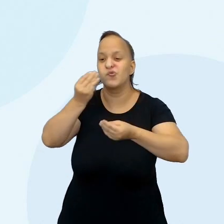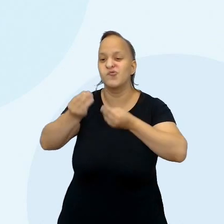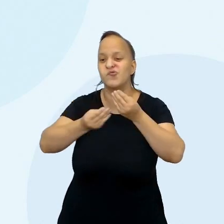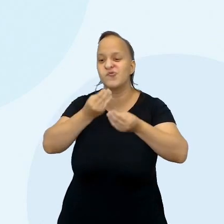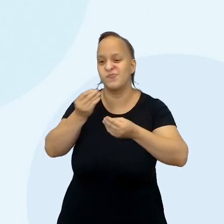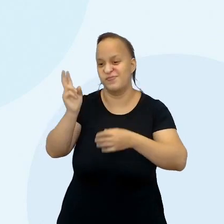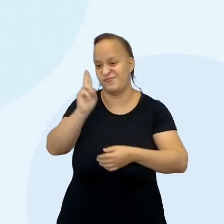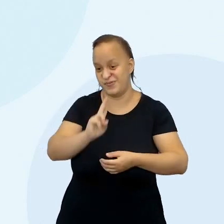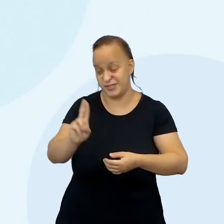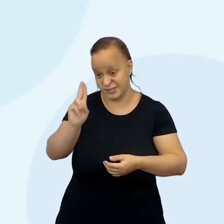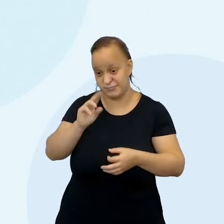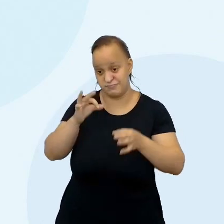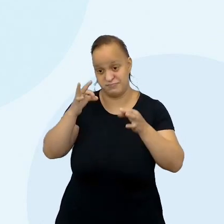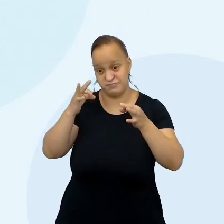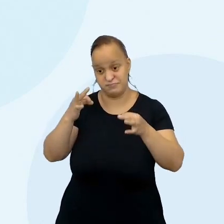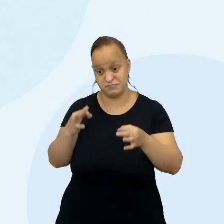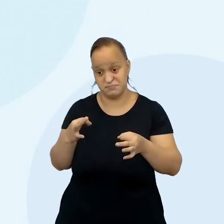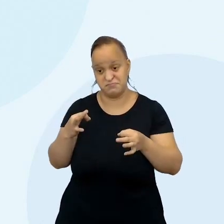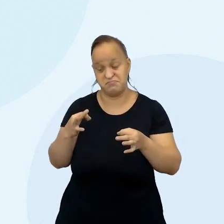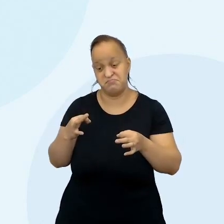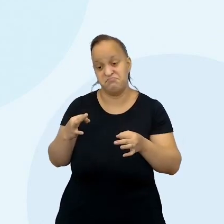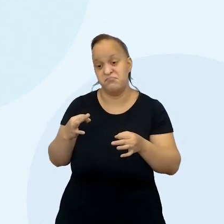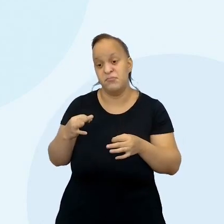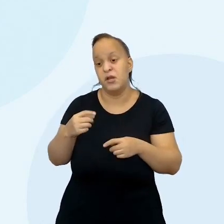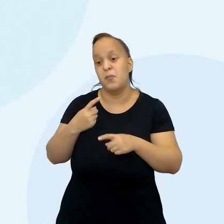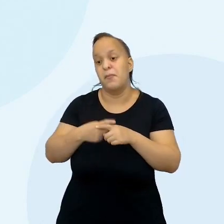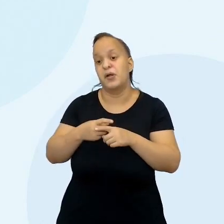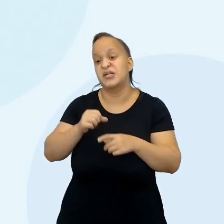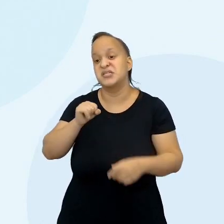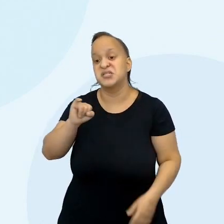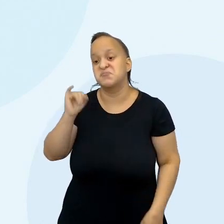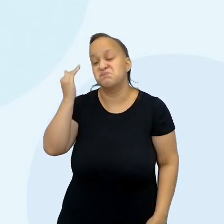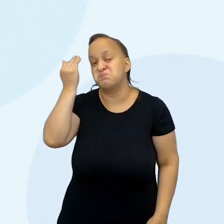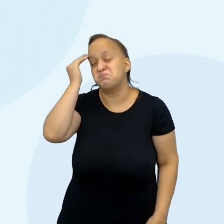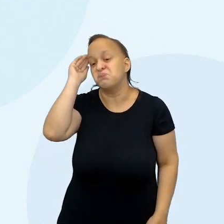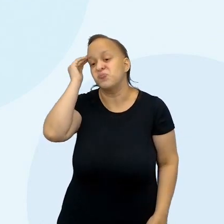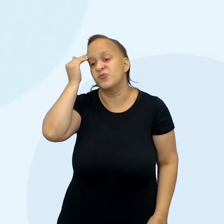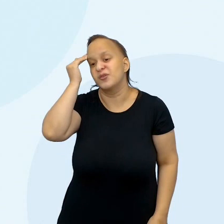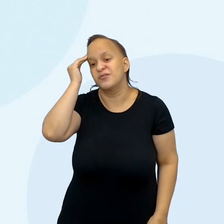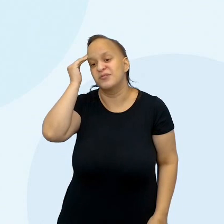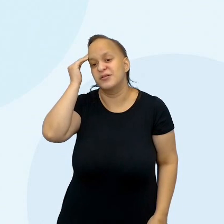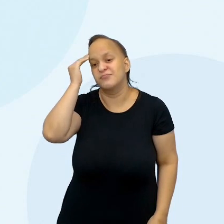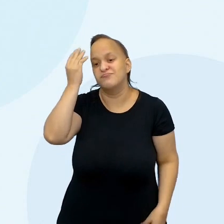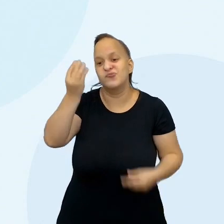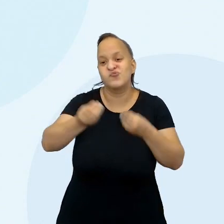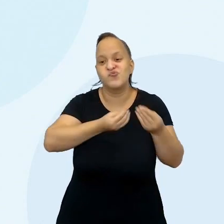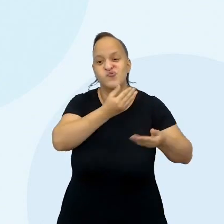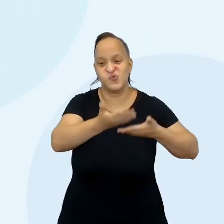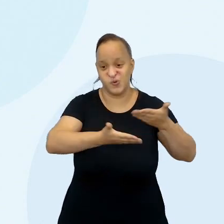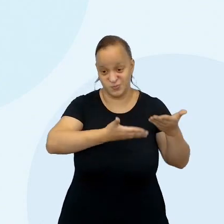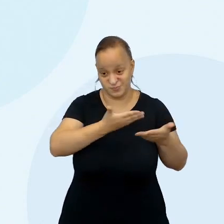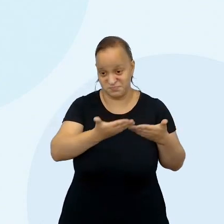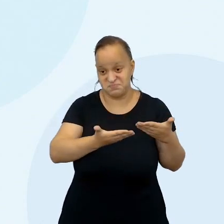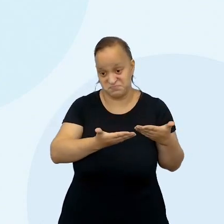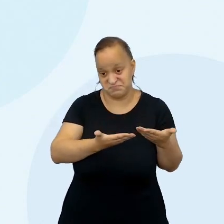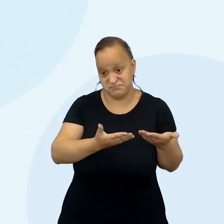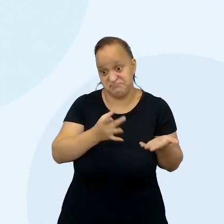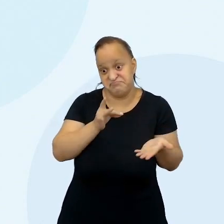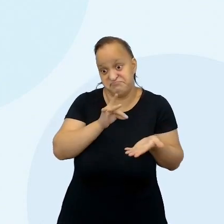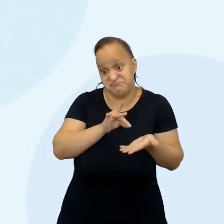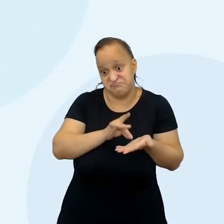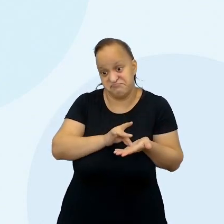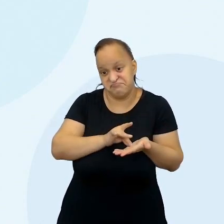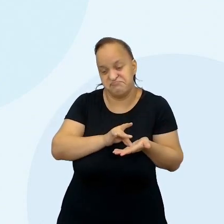diário de bordo, porque senão ele também não vai conseguir participar efetivamente da atividade. Depois